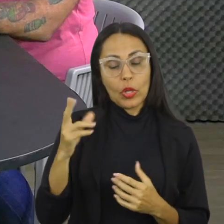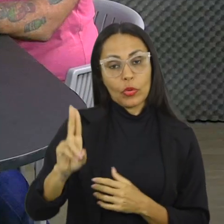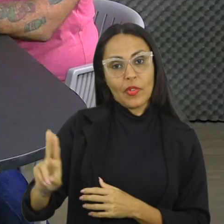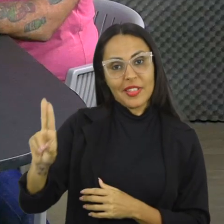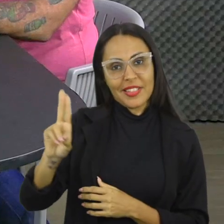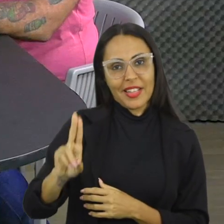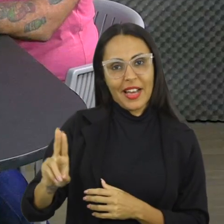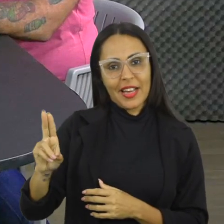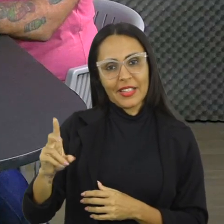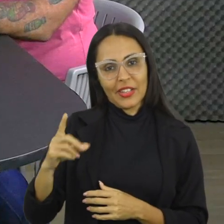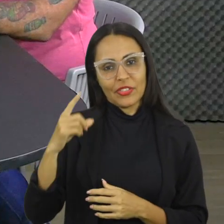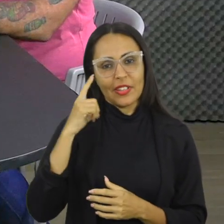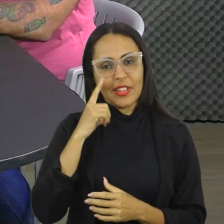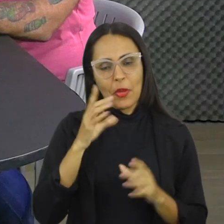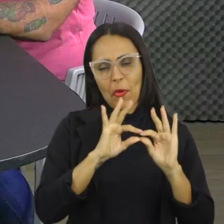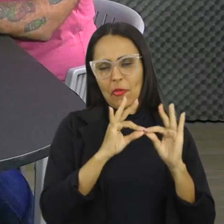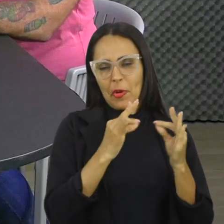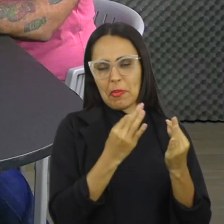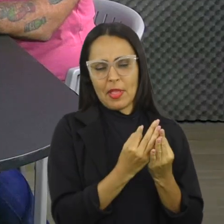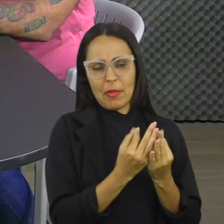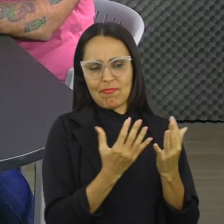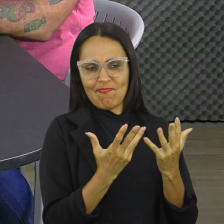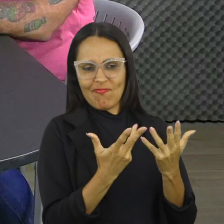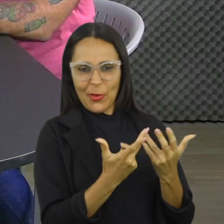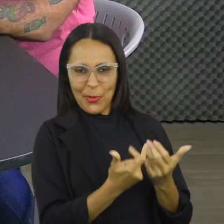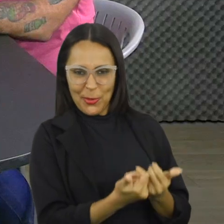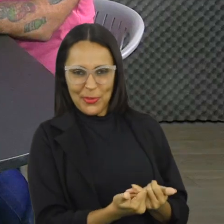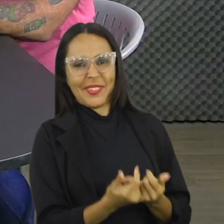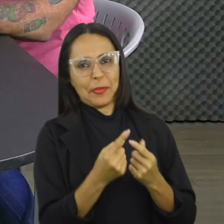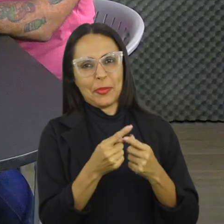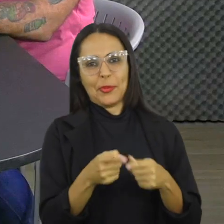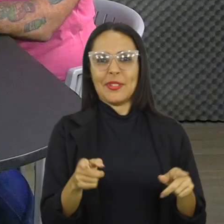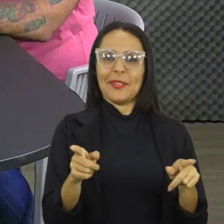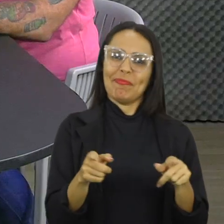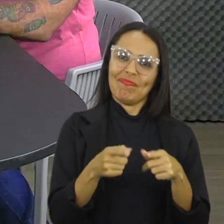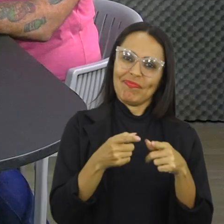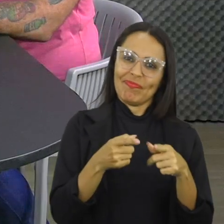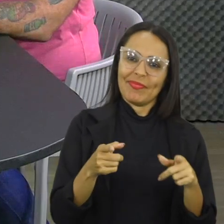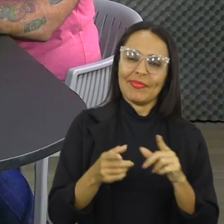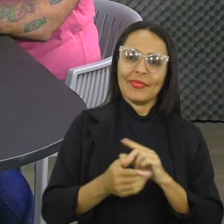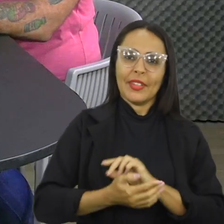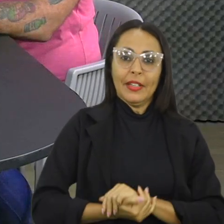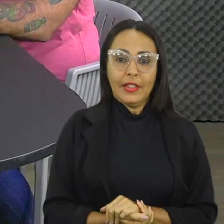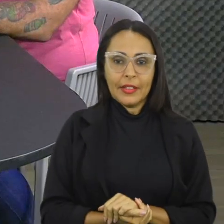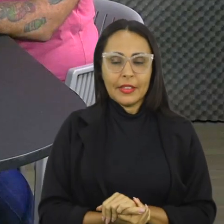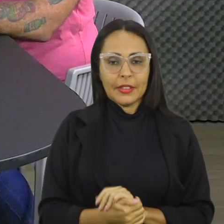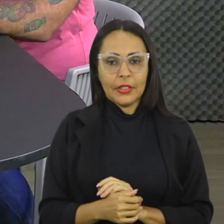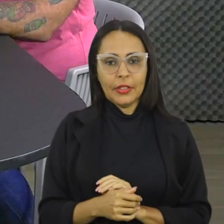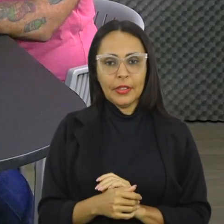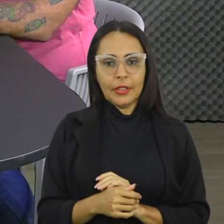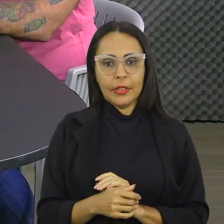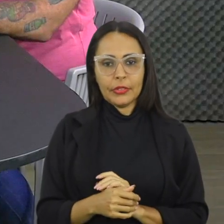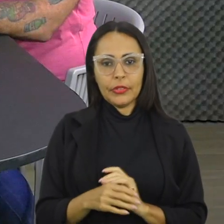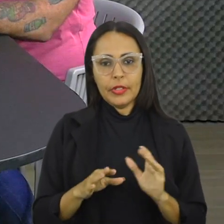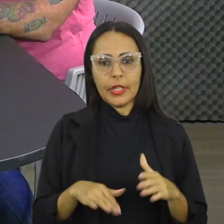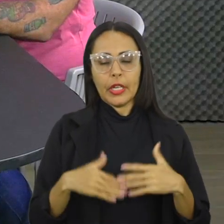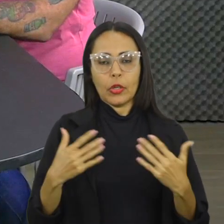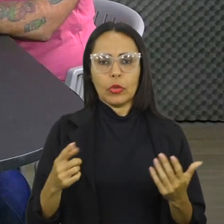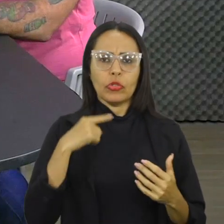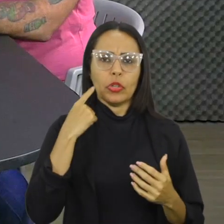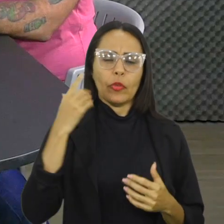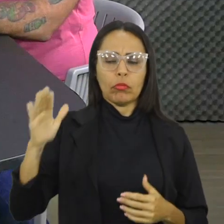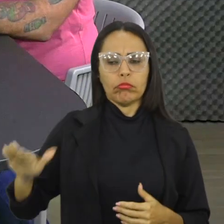que cercado, né? A gente termina sendo cercado pela música. E aí, quando a gente